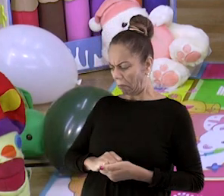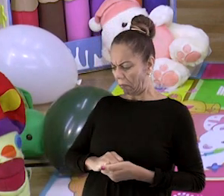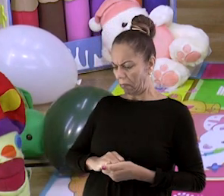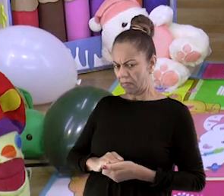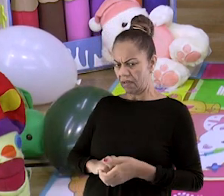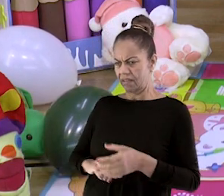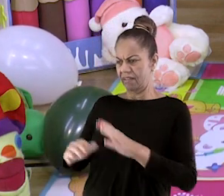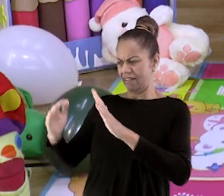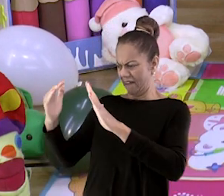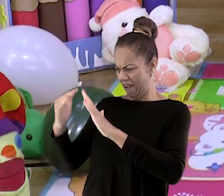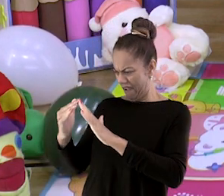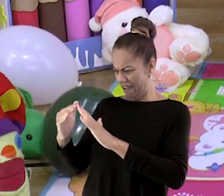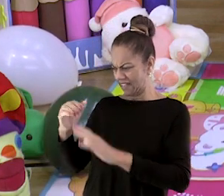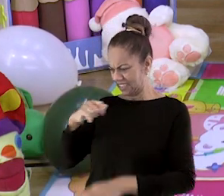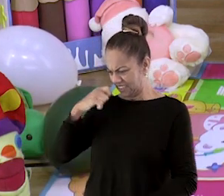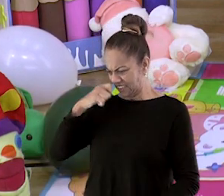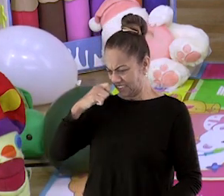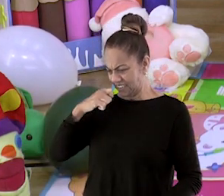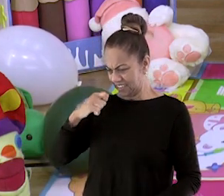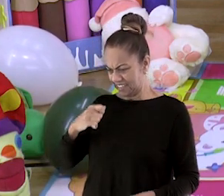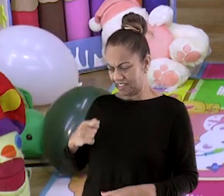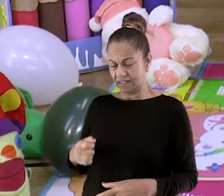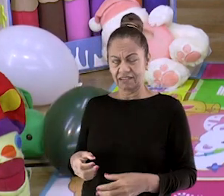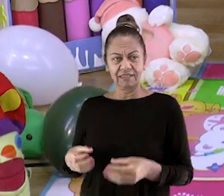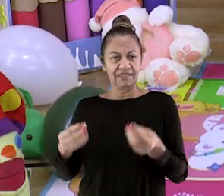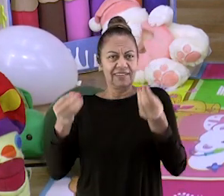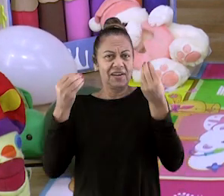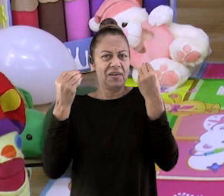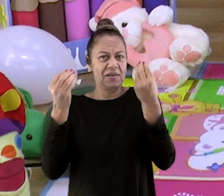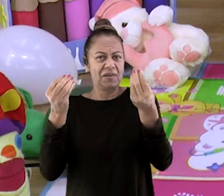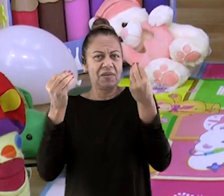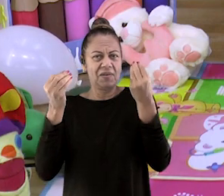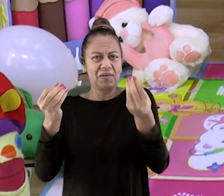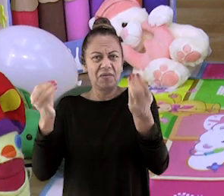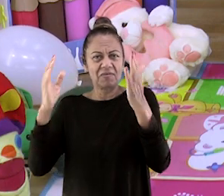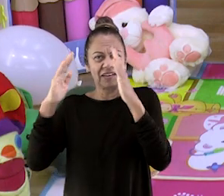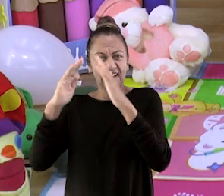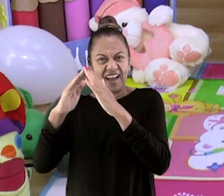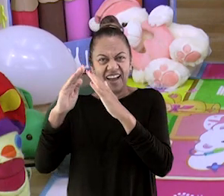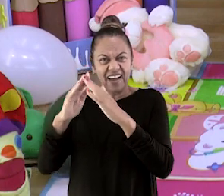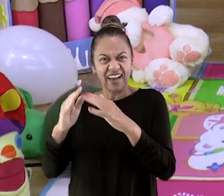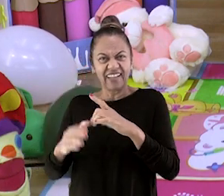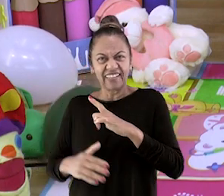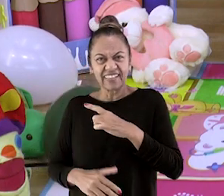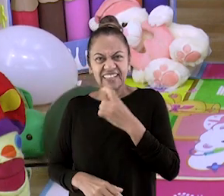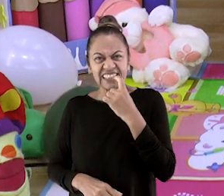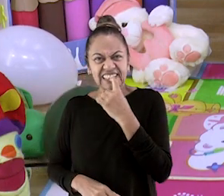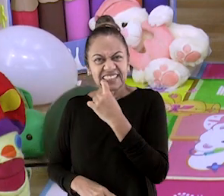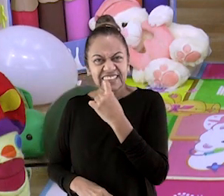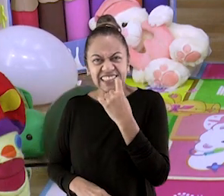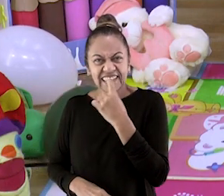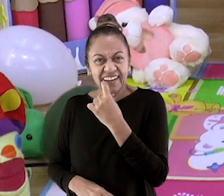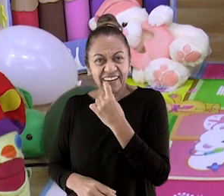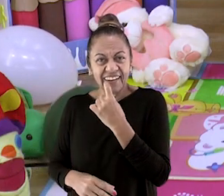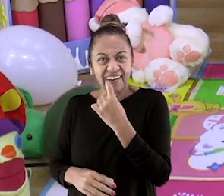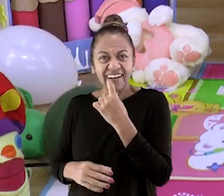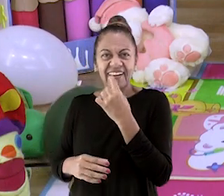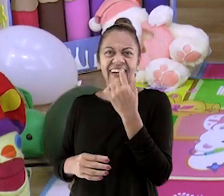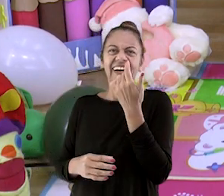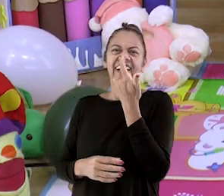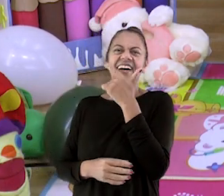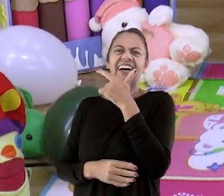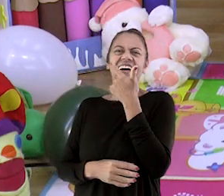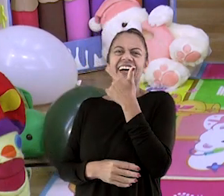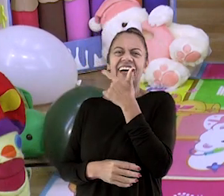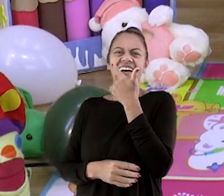roubando os dentes Desde quando casa tem dentes e escova os